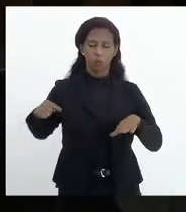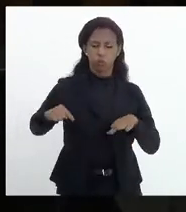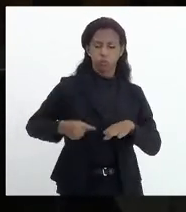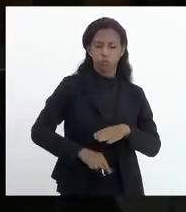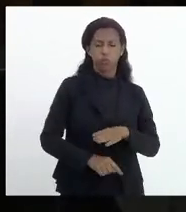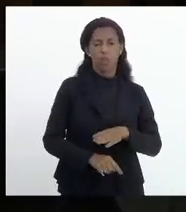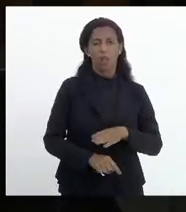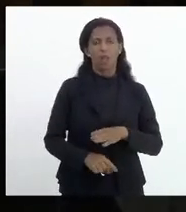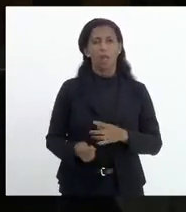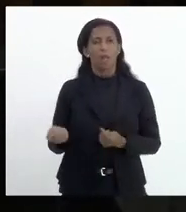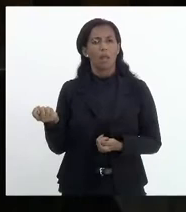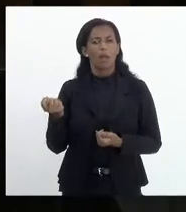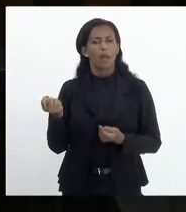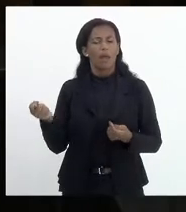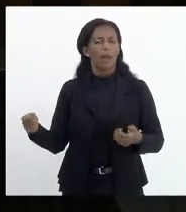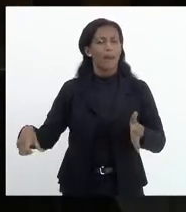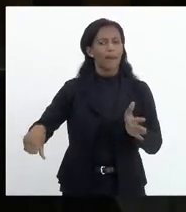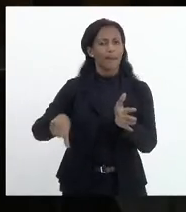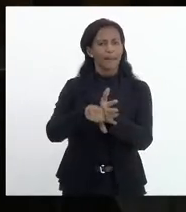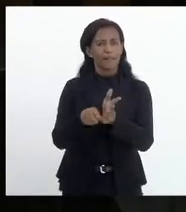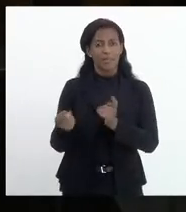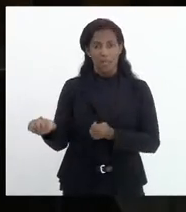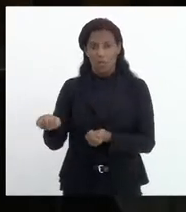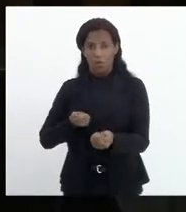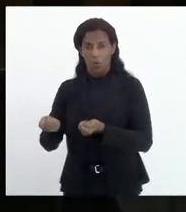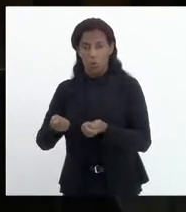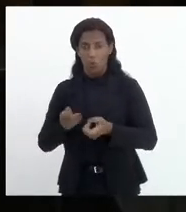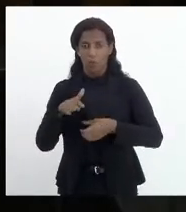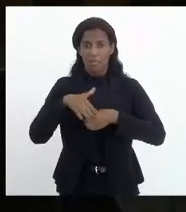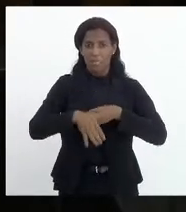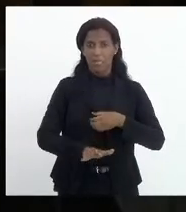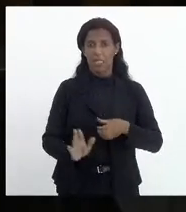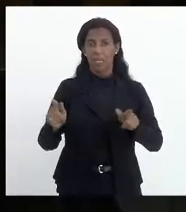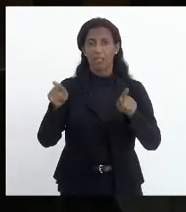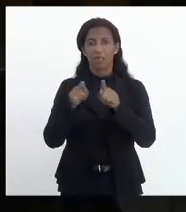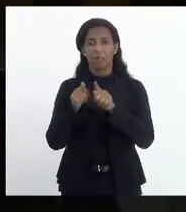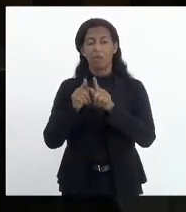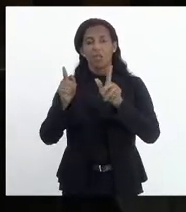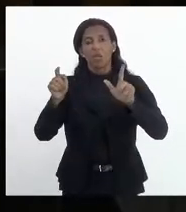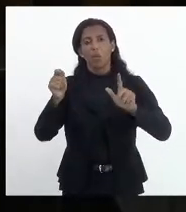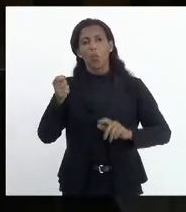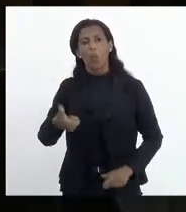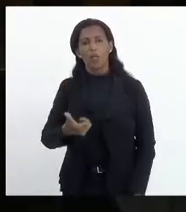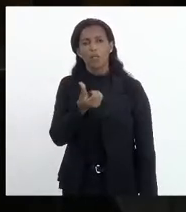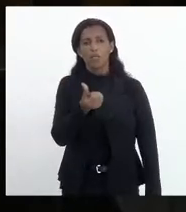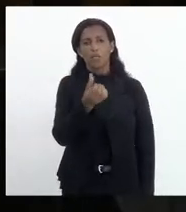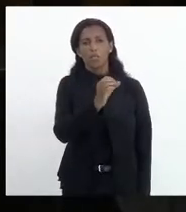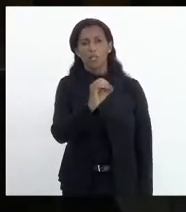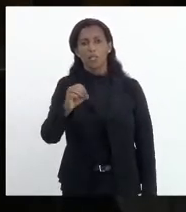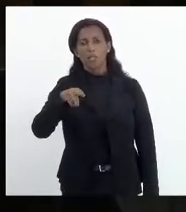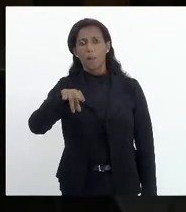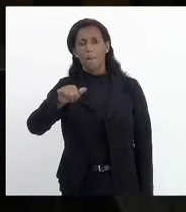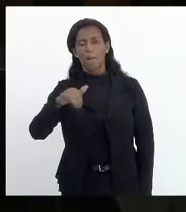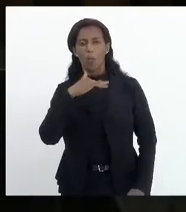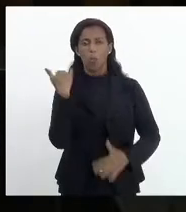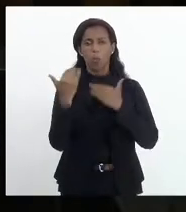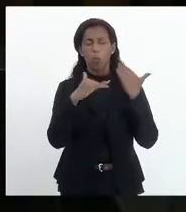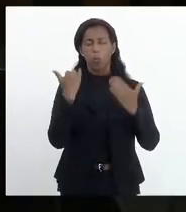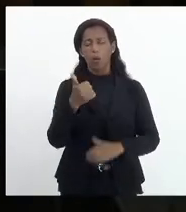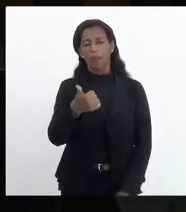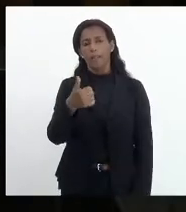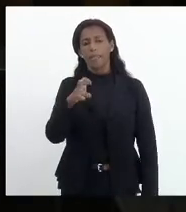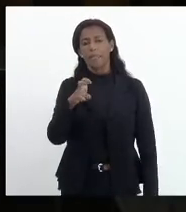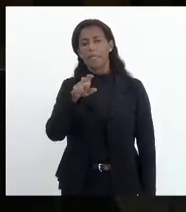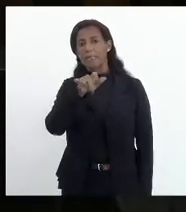econômica e sanitária que já deixou quase 600 mil morte 15